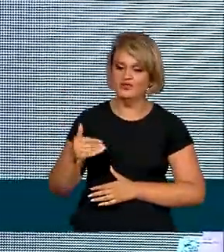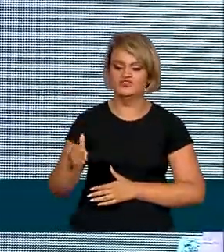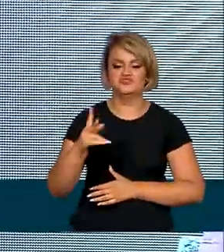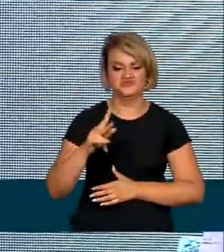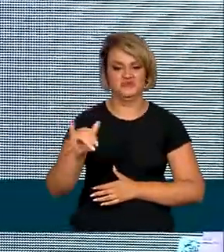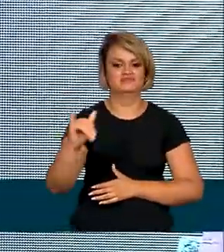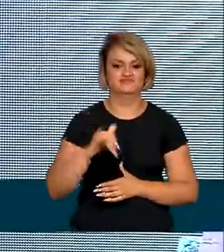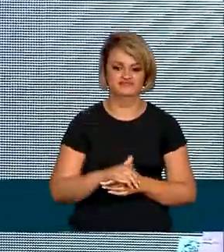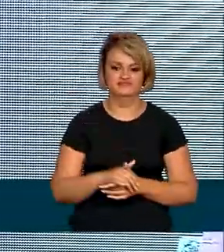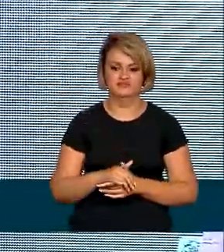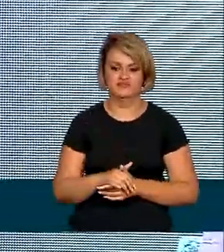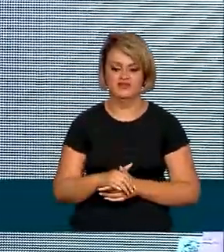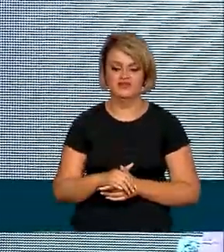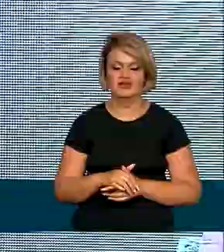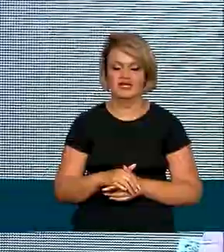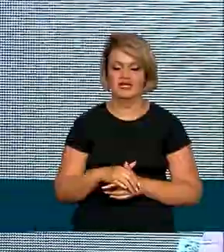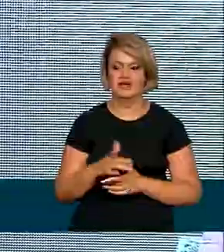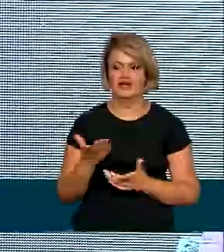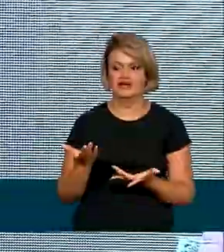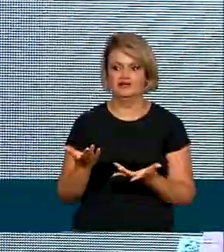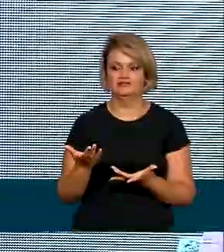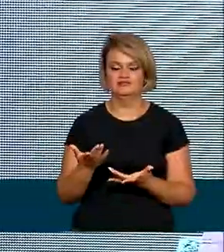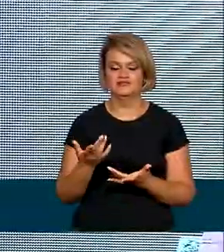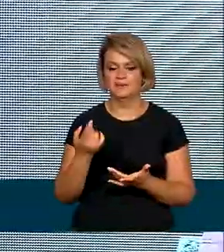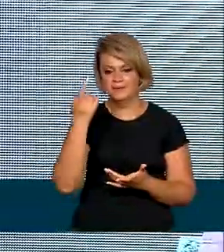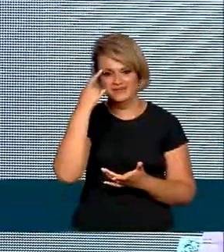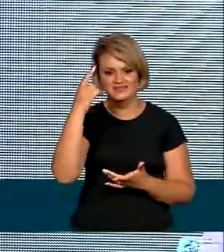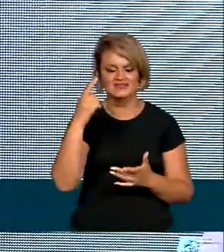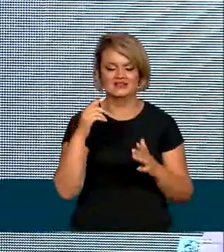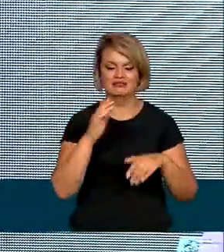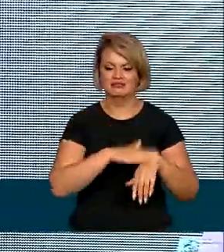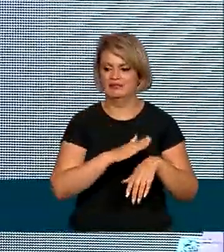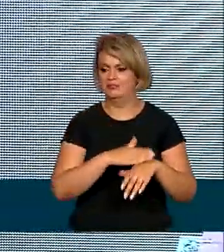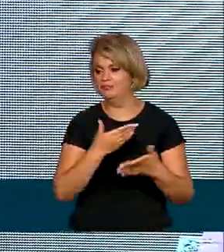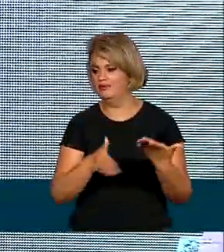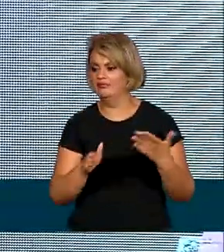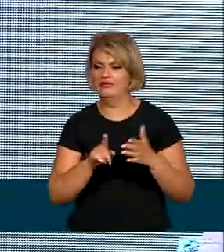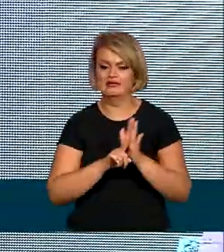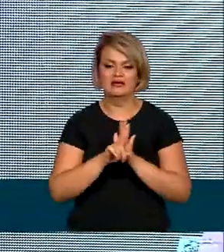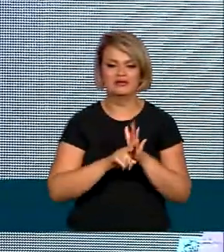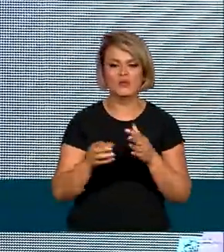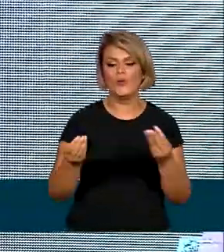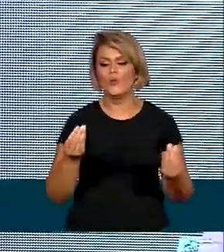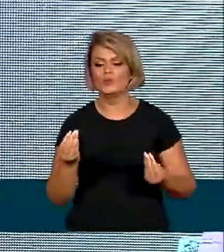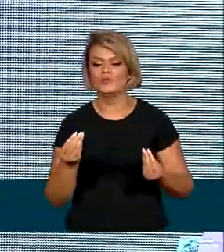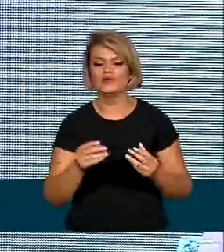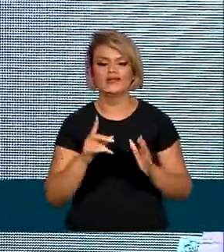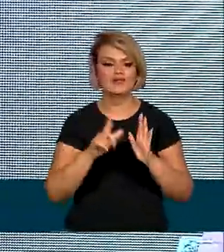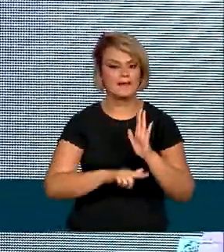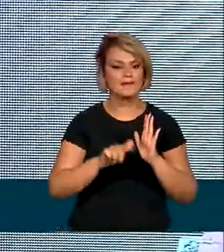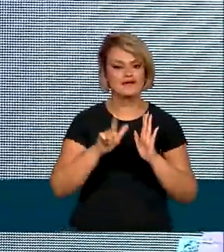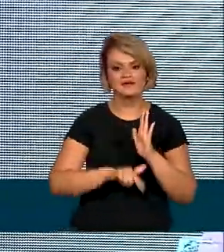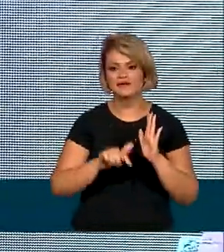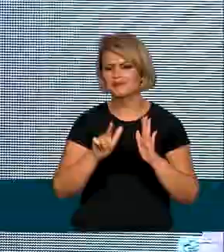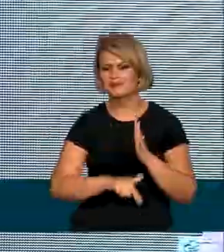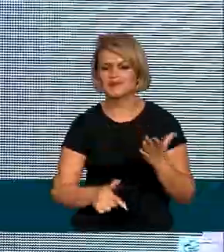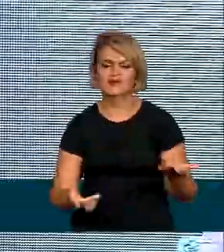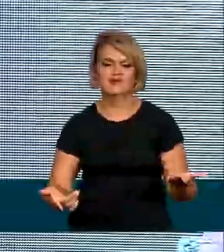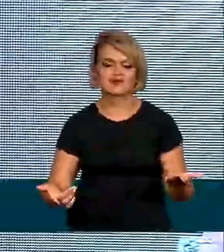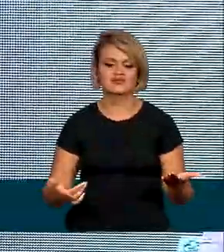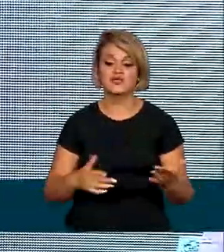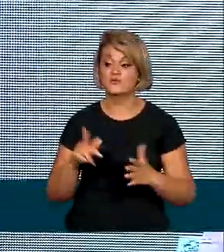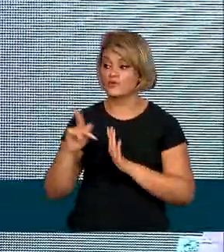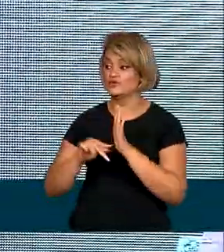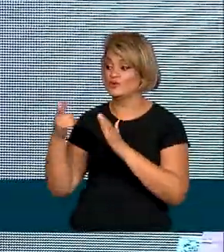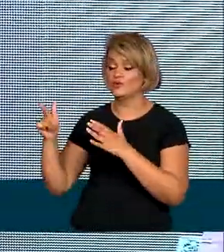não é possível conviver com essa dilação de prazos na análise que retardam e desatualizam